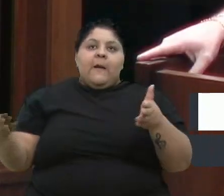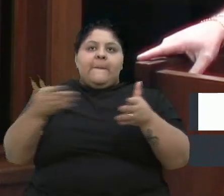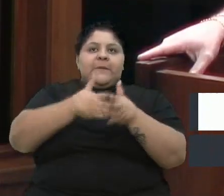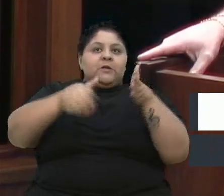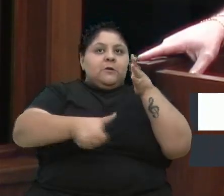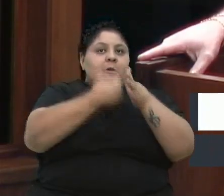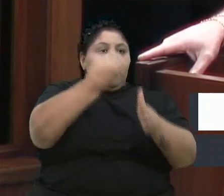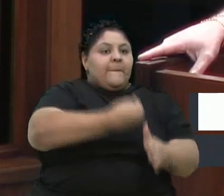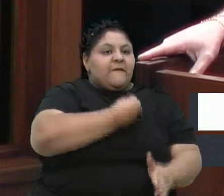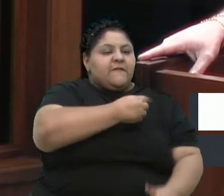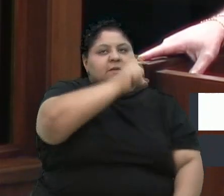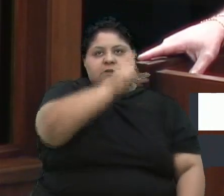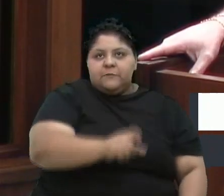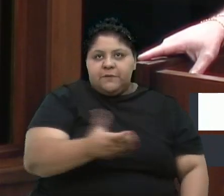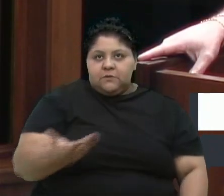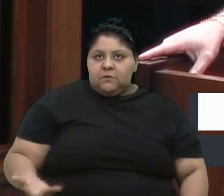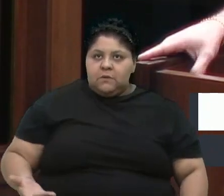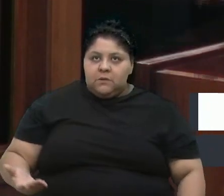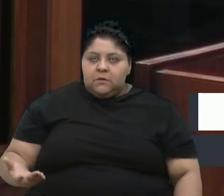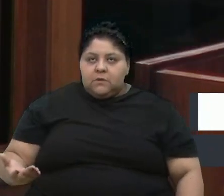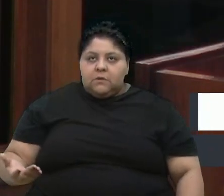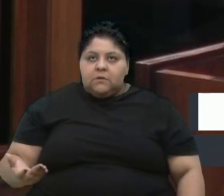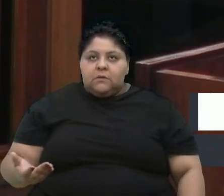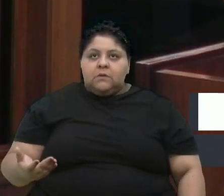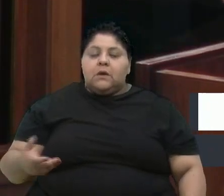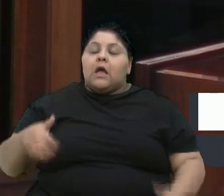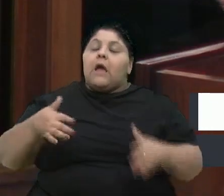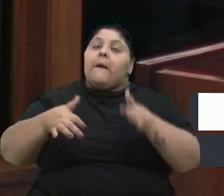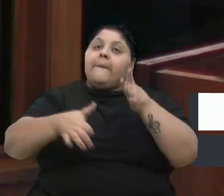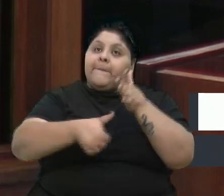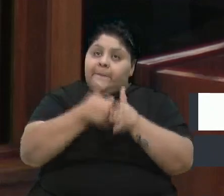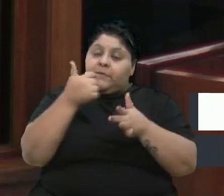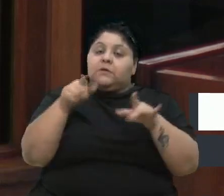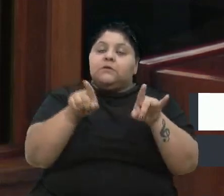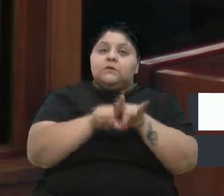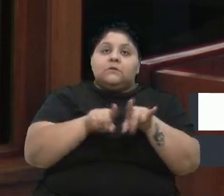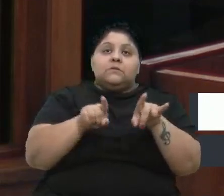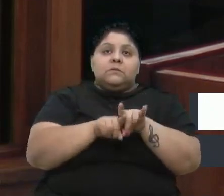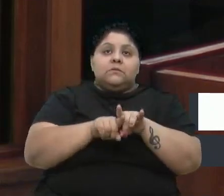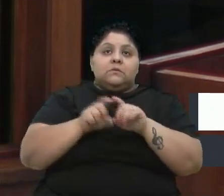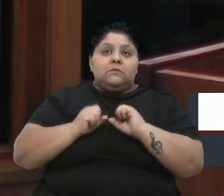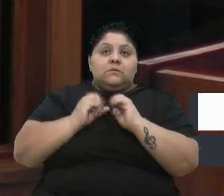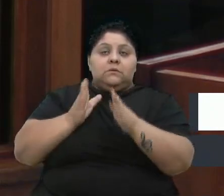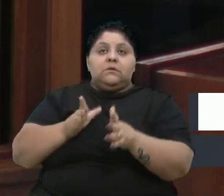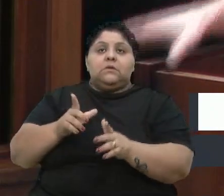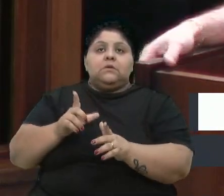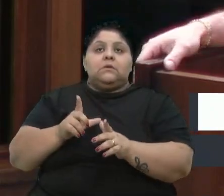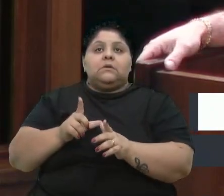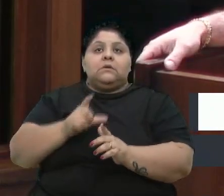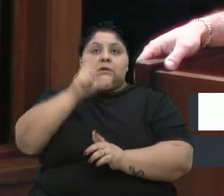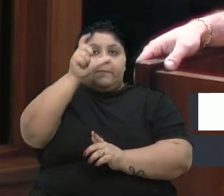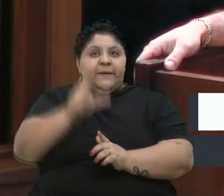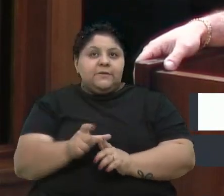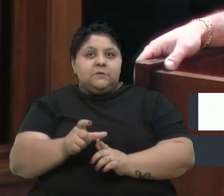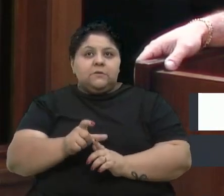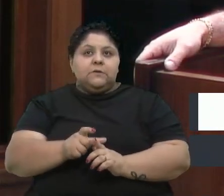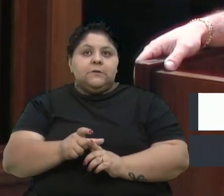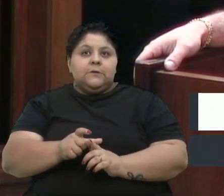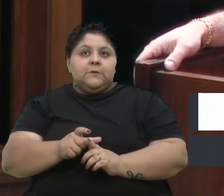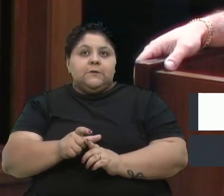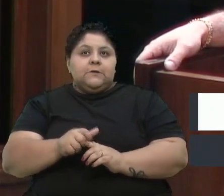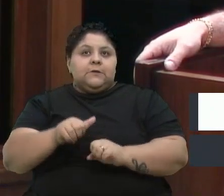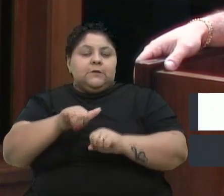dessas pessoas. E para melhorar também a situação de quem está incomodado com essa